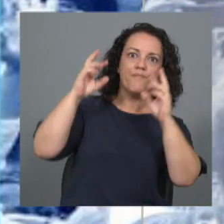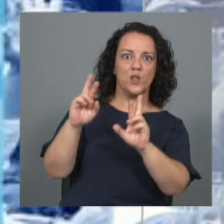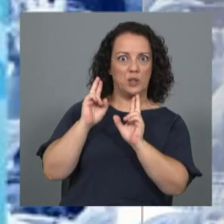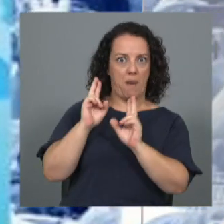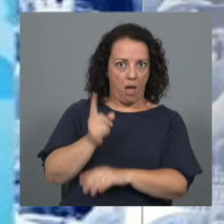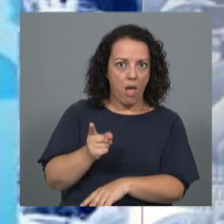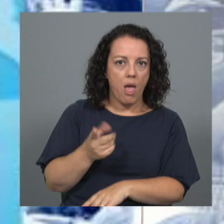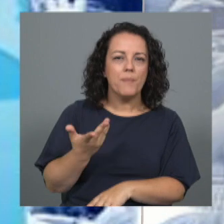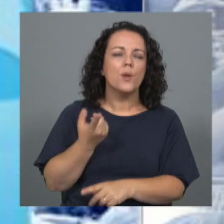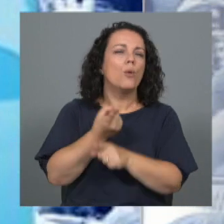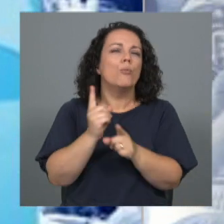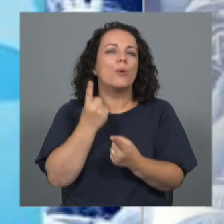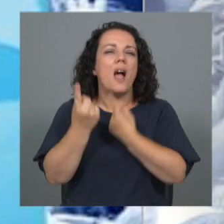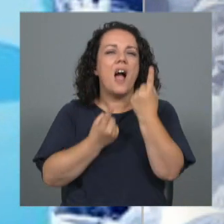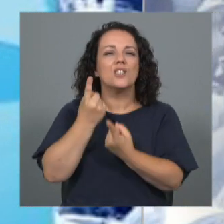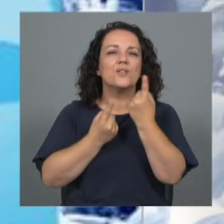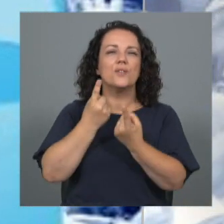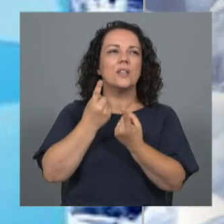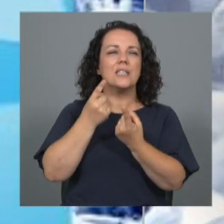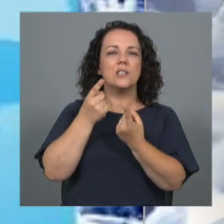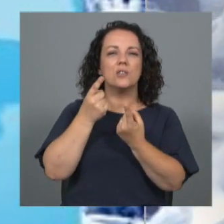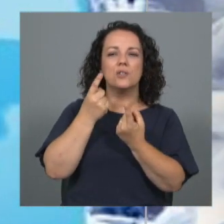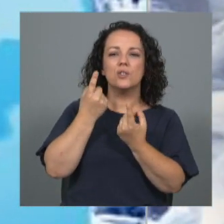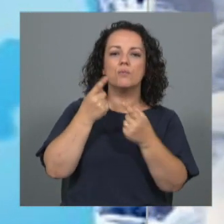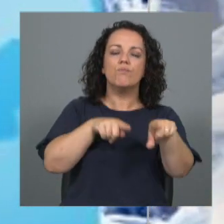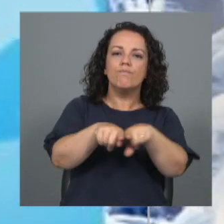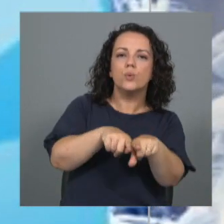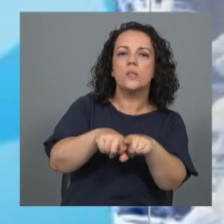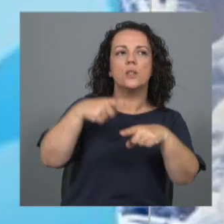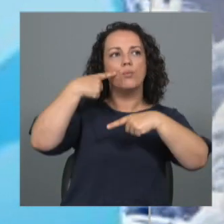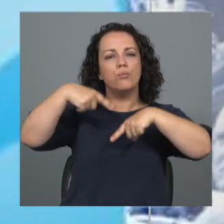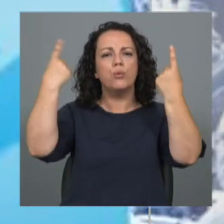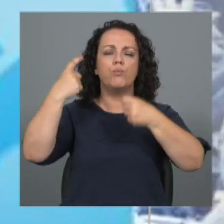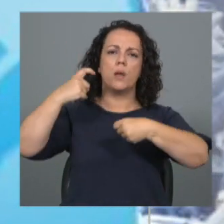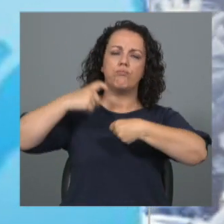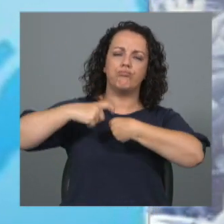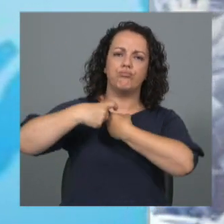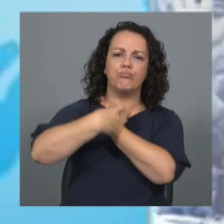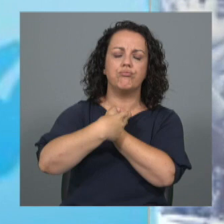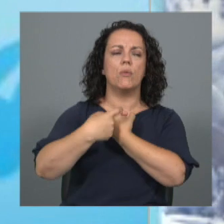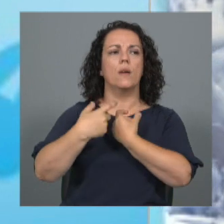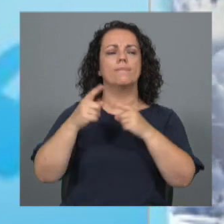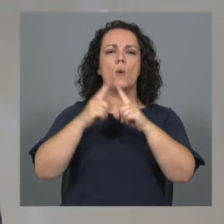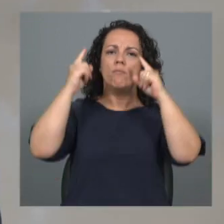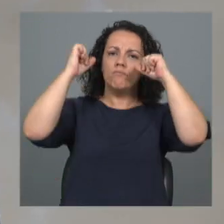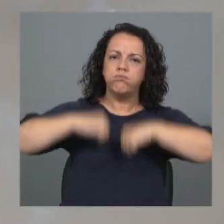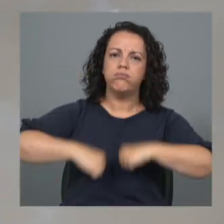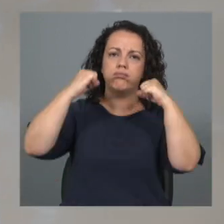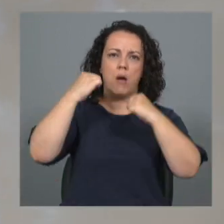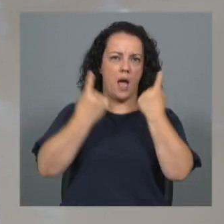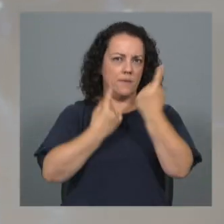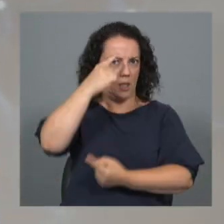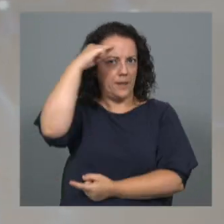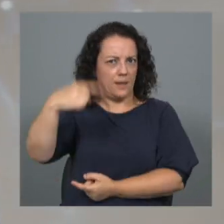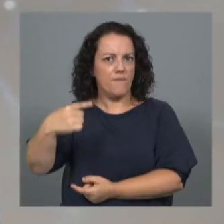Aparentemente, às vezes, nem sempre se gera tanto consenso, não é? A nível das políticas públicas dos Estados e reunir esta